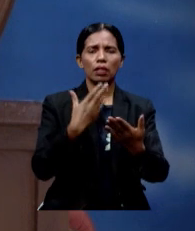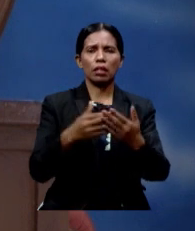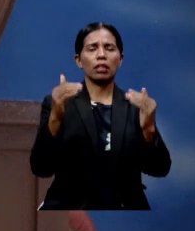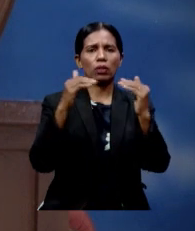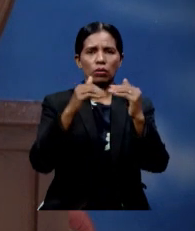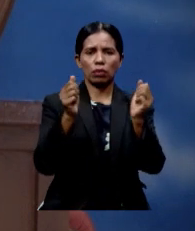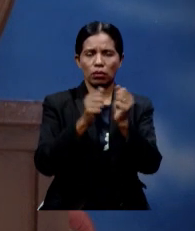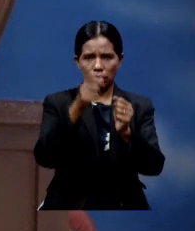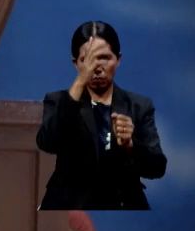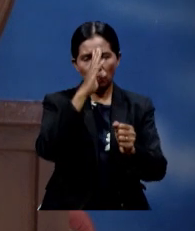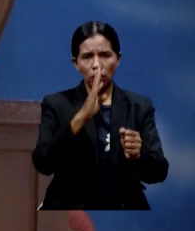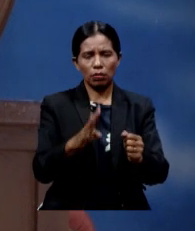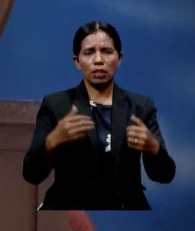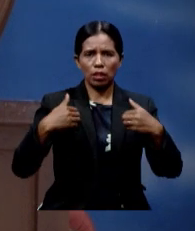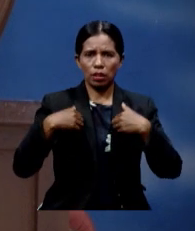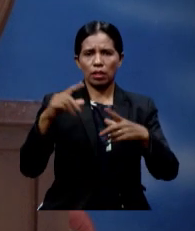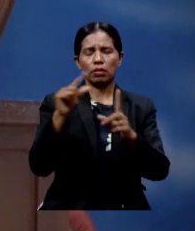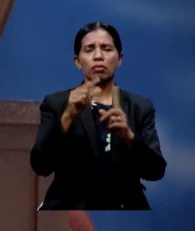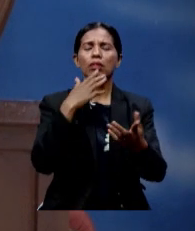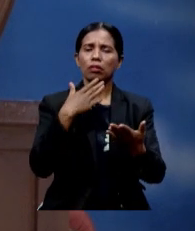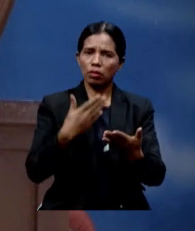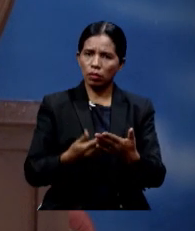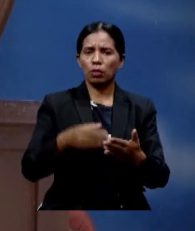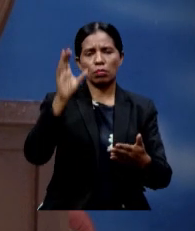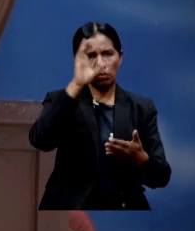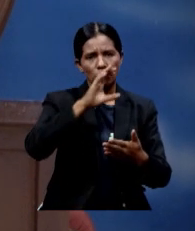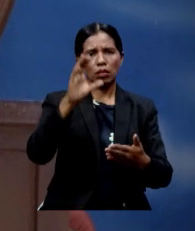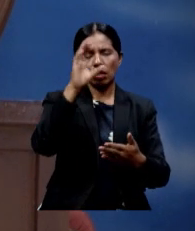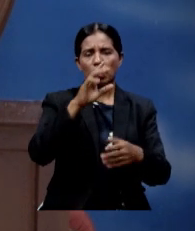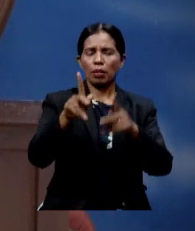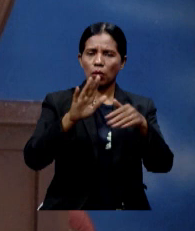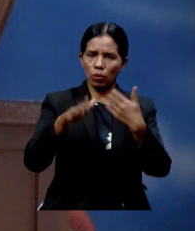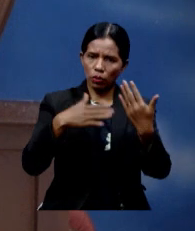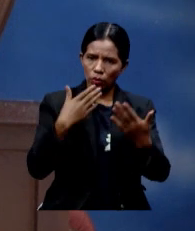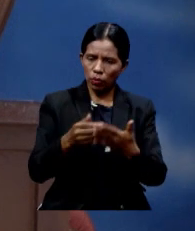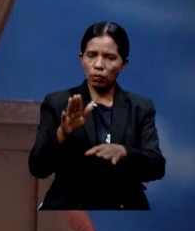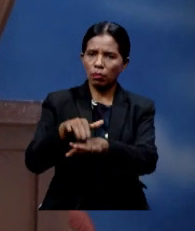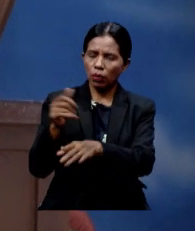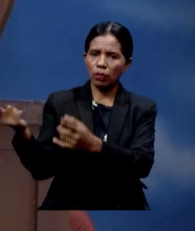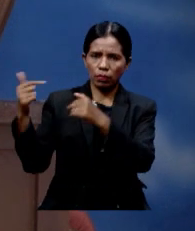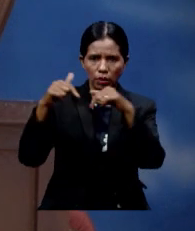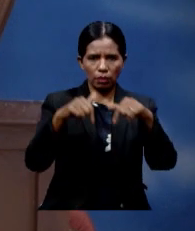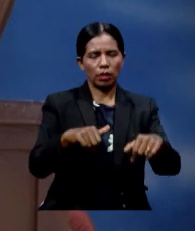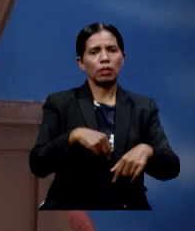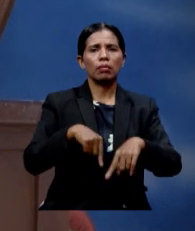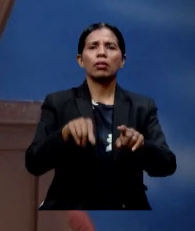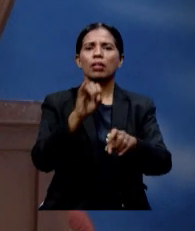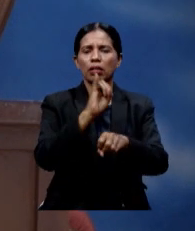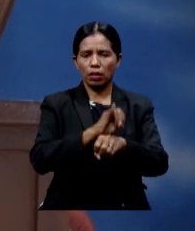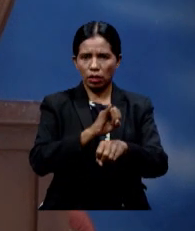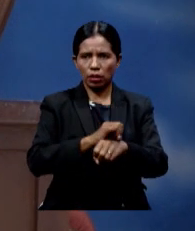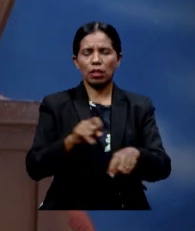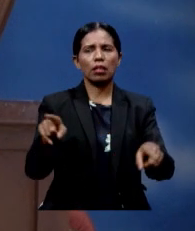ya koraje buka yang hotot lebih sih ada be nesa ini yang